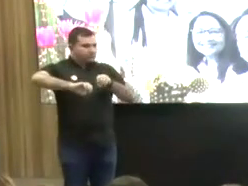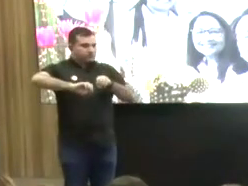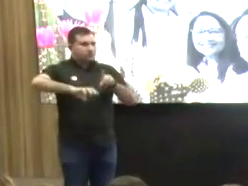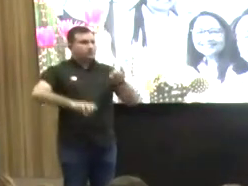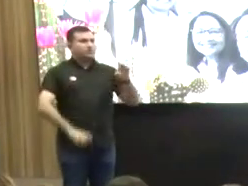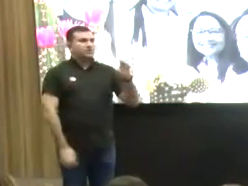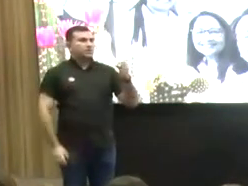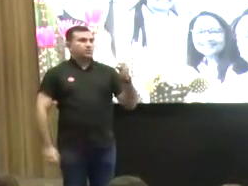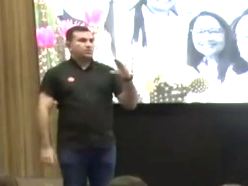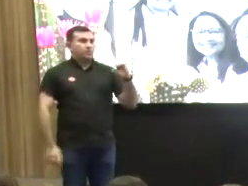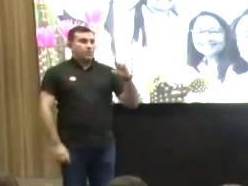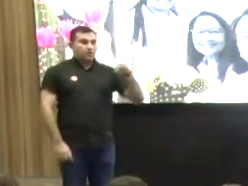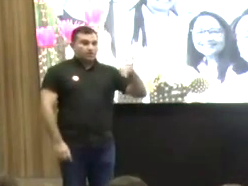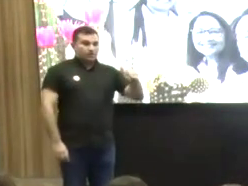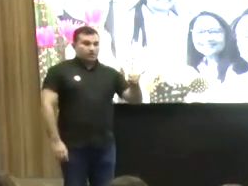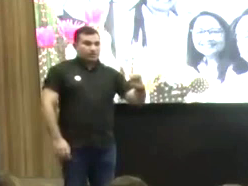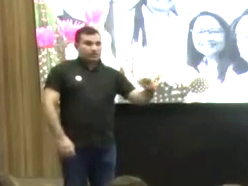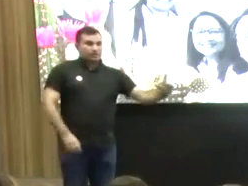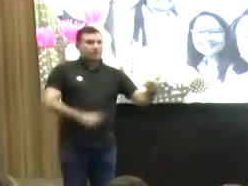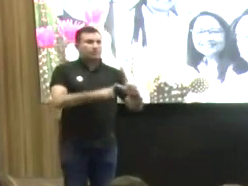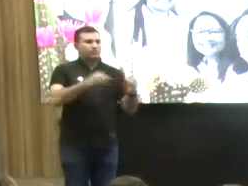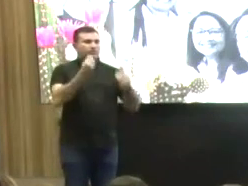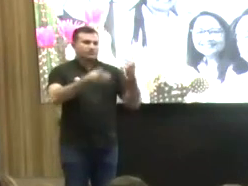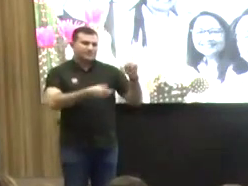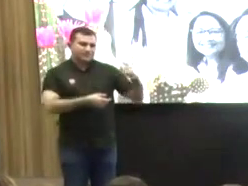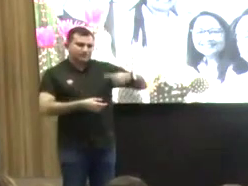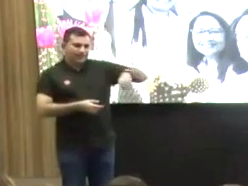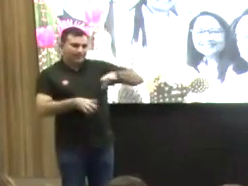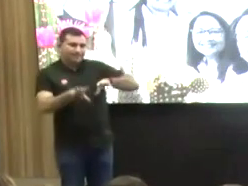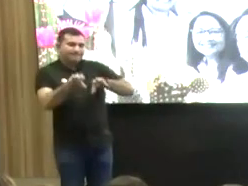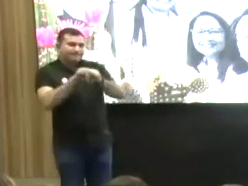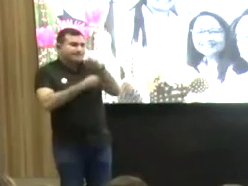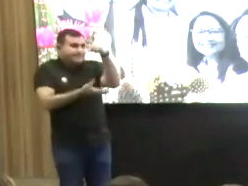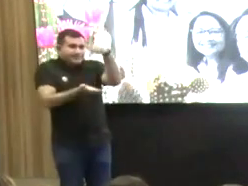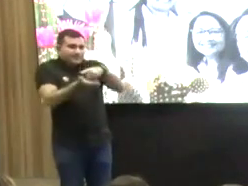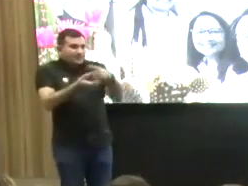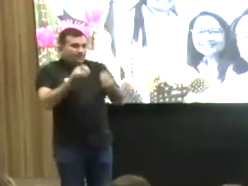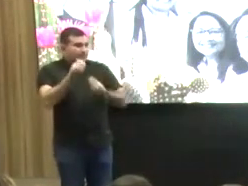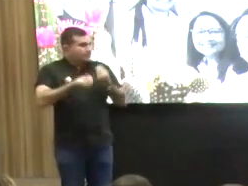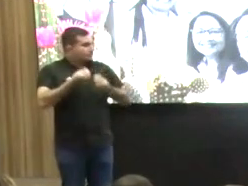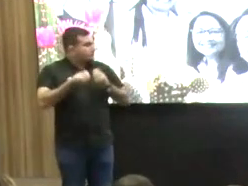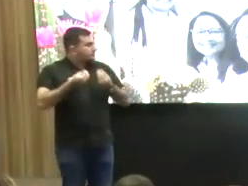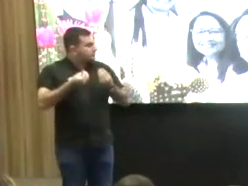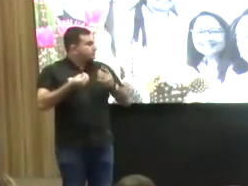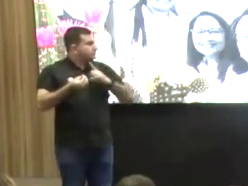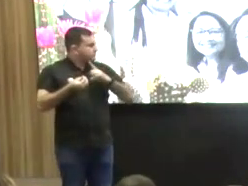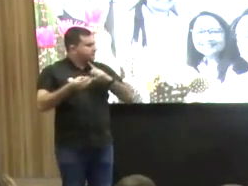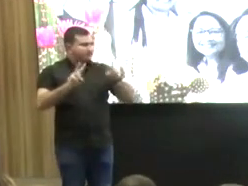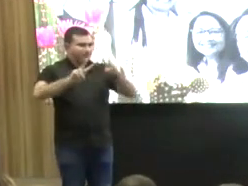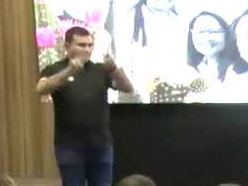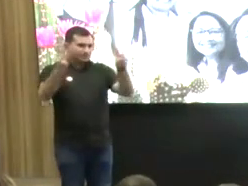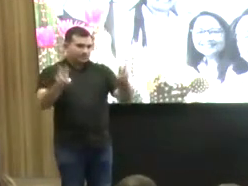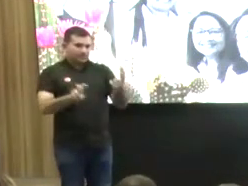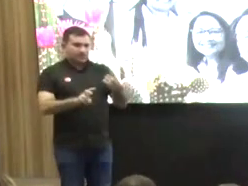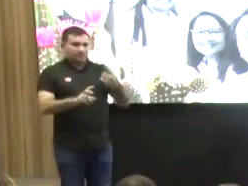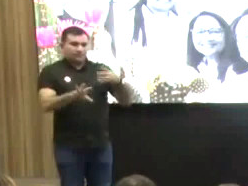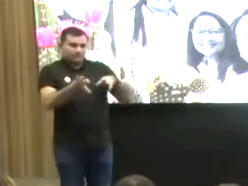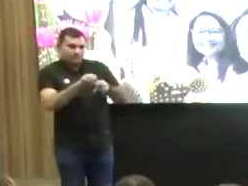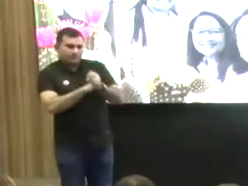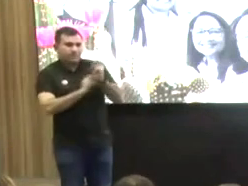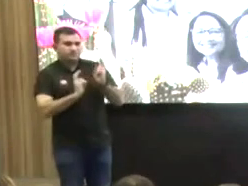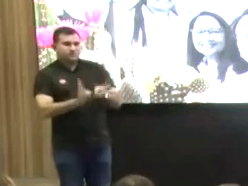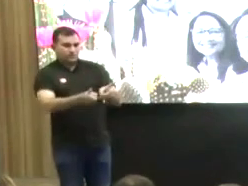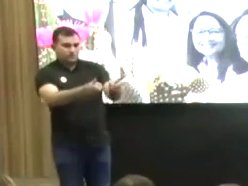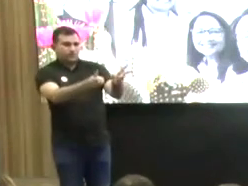nossa própria formação, né, não nos trouxe, né? Então, o tema da formação